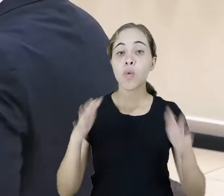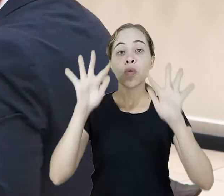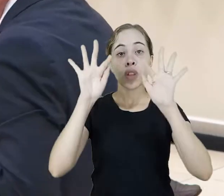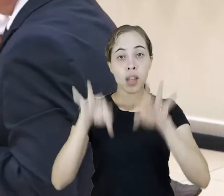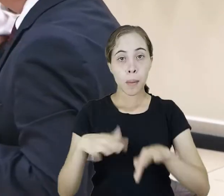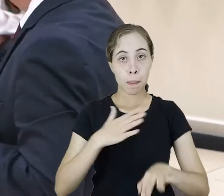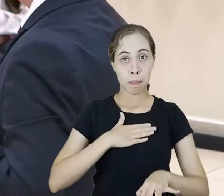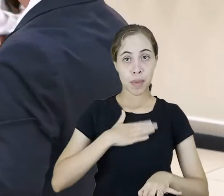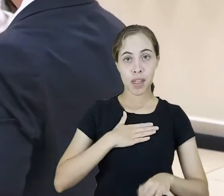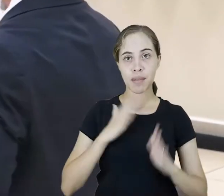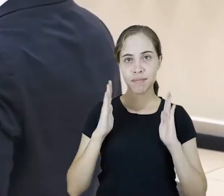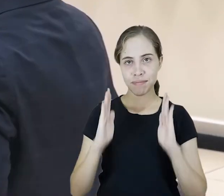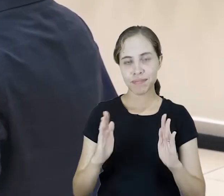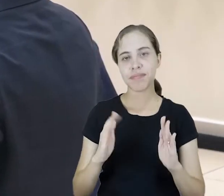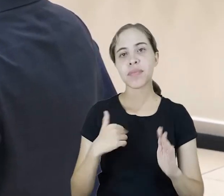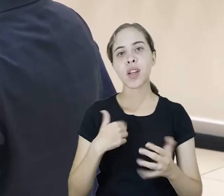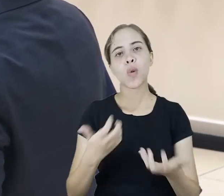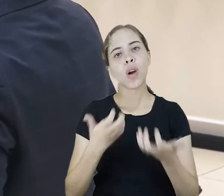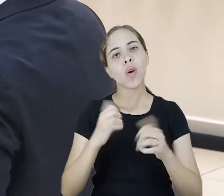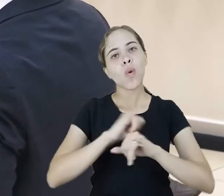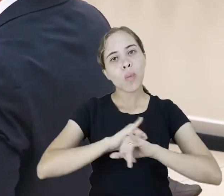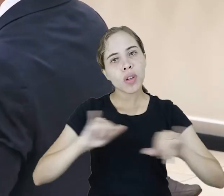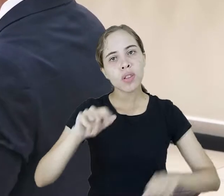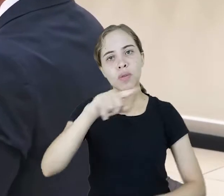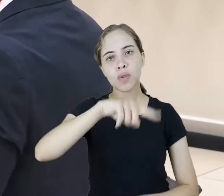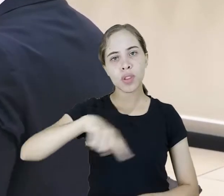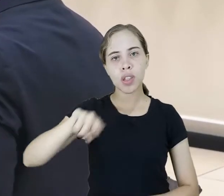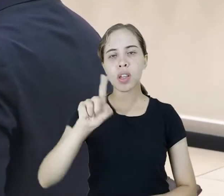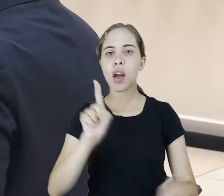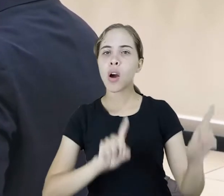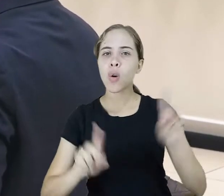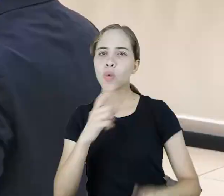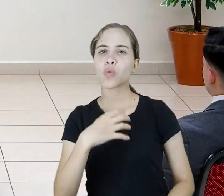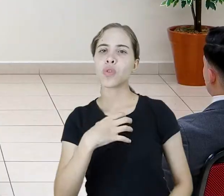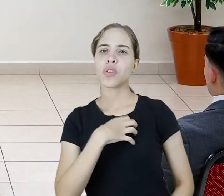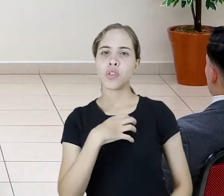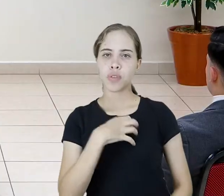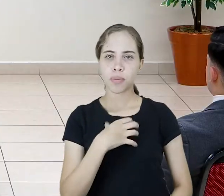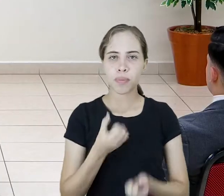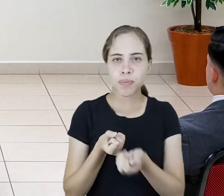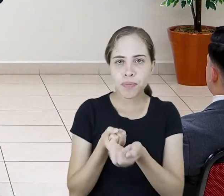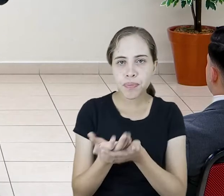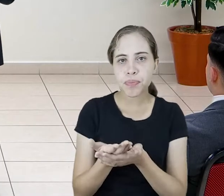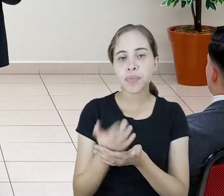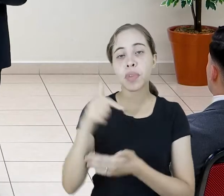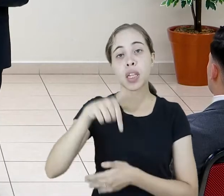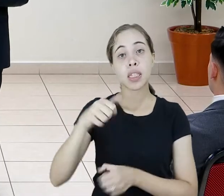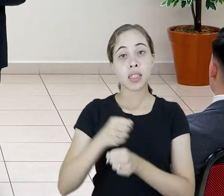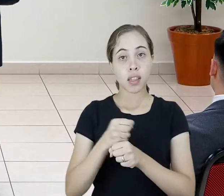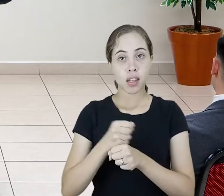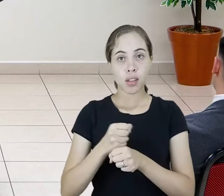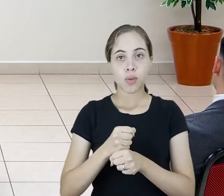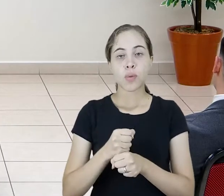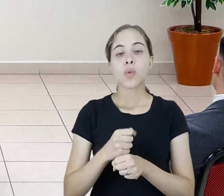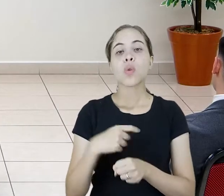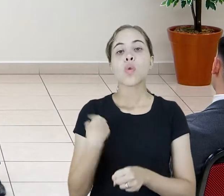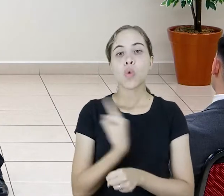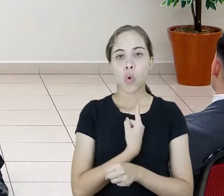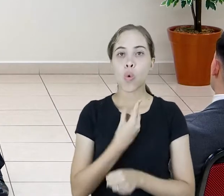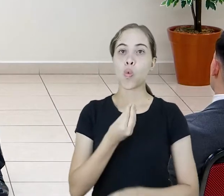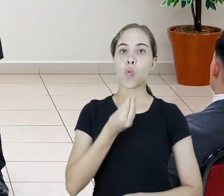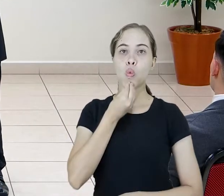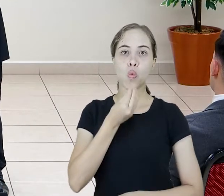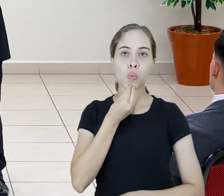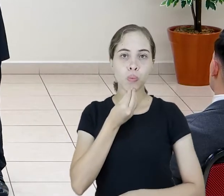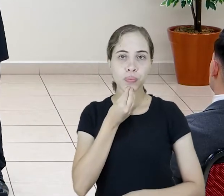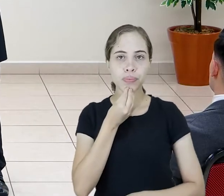a minha parte, eu gostaria de compartilhar com vocês alguns sentimentos. Neste ano, nós teremos a